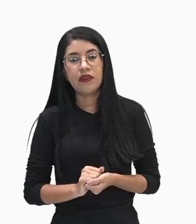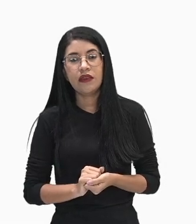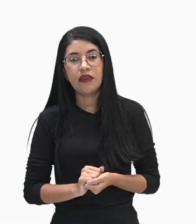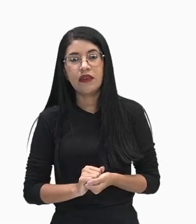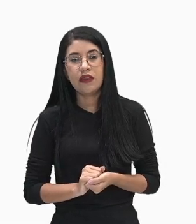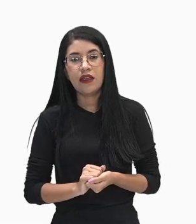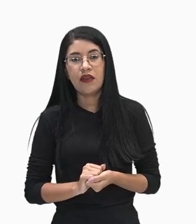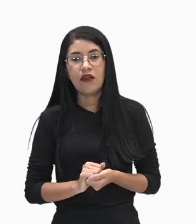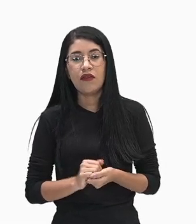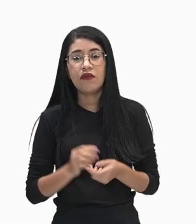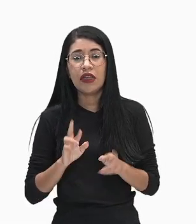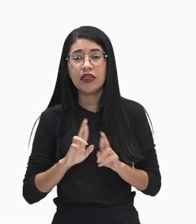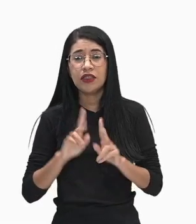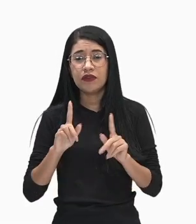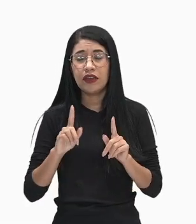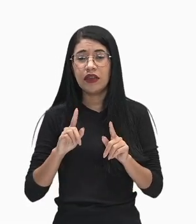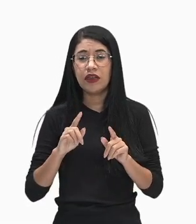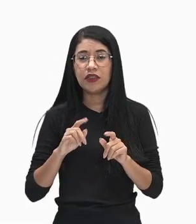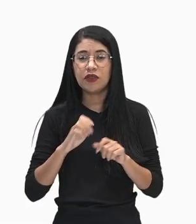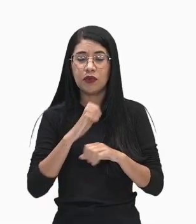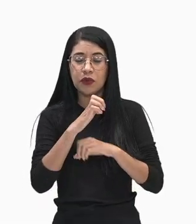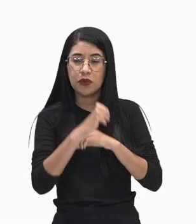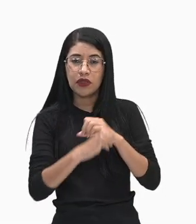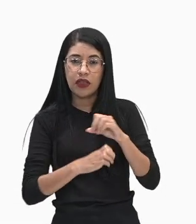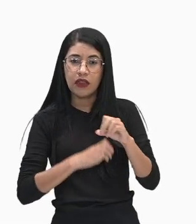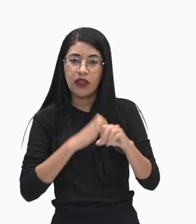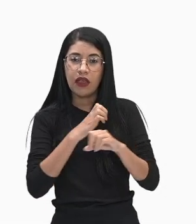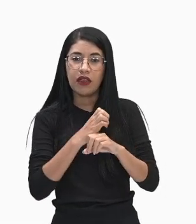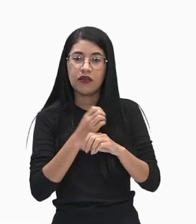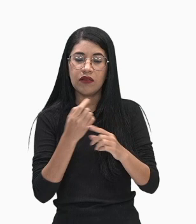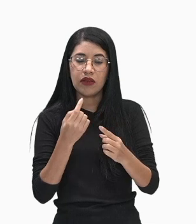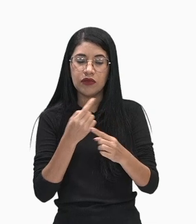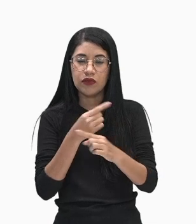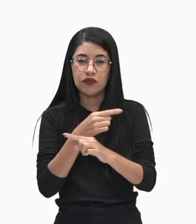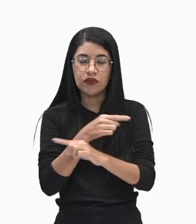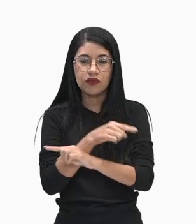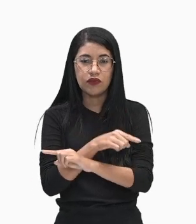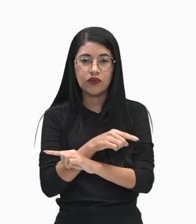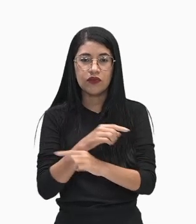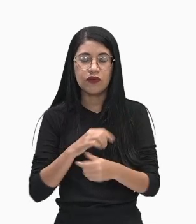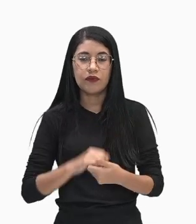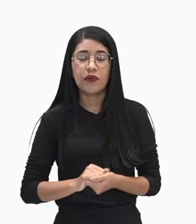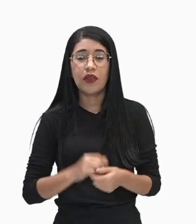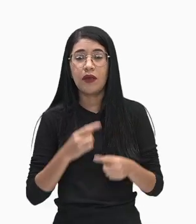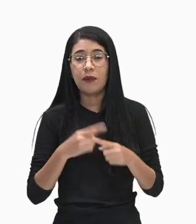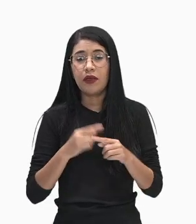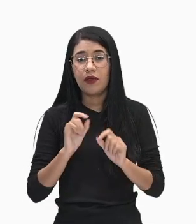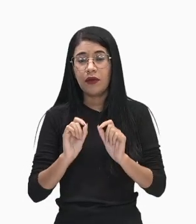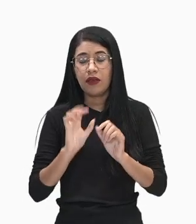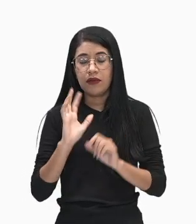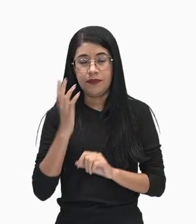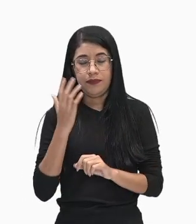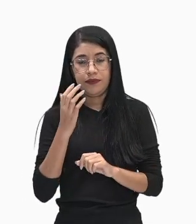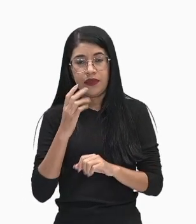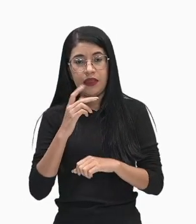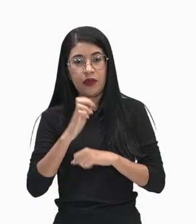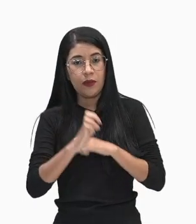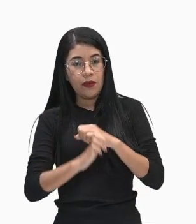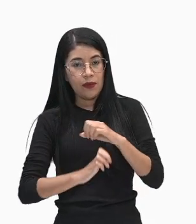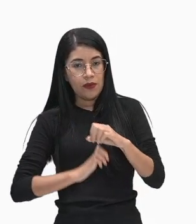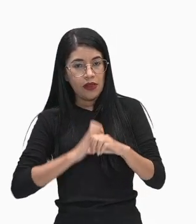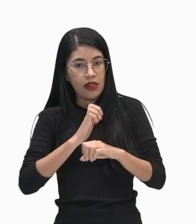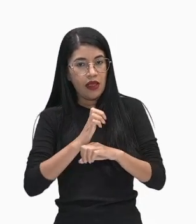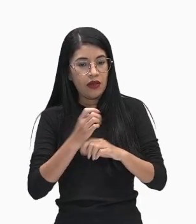de movimento dos elétrons. Olha só, porque os elétrons, pessoal, eles se movimentam no